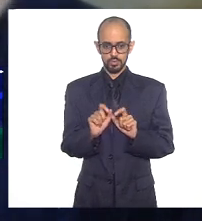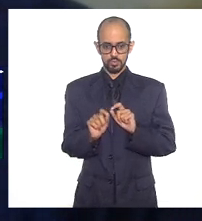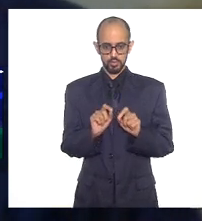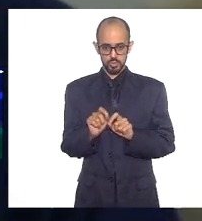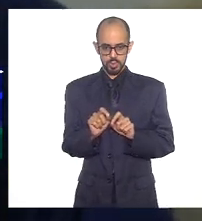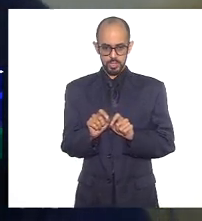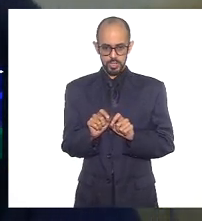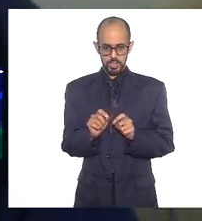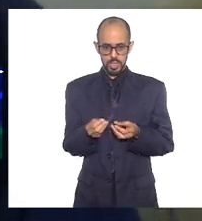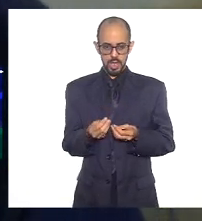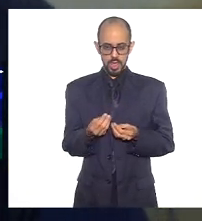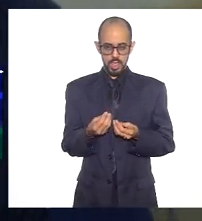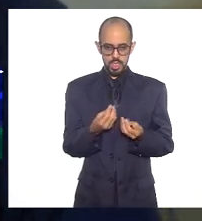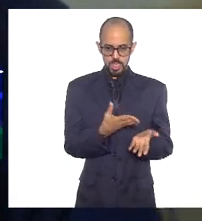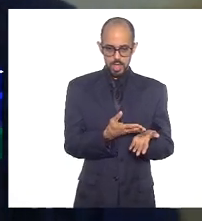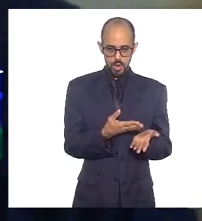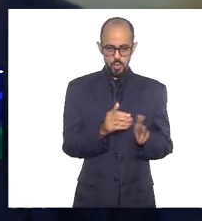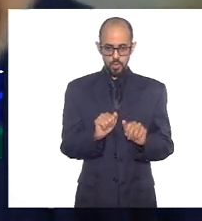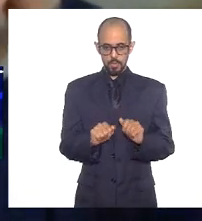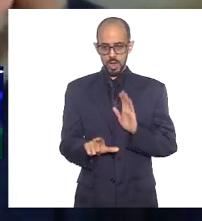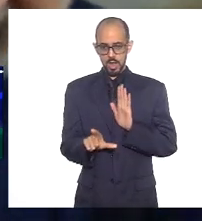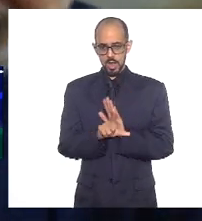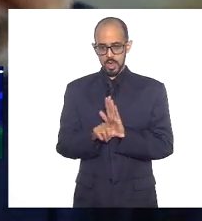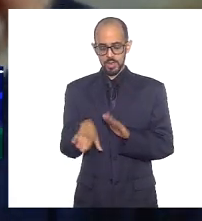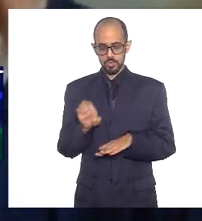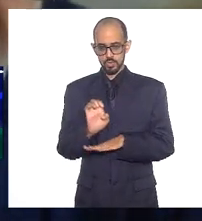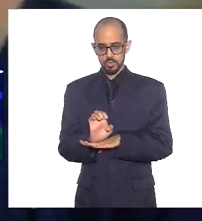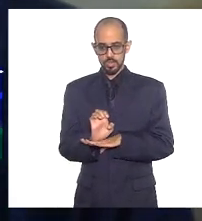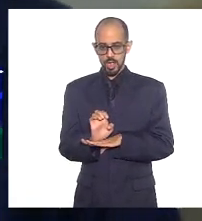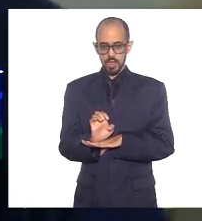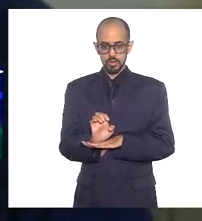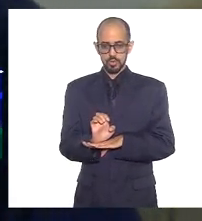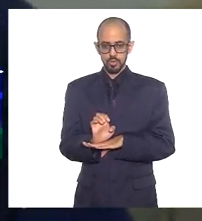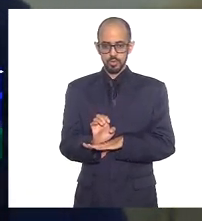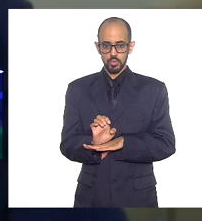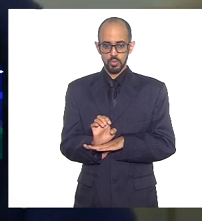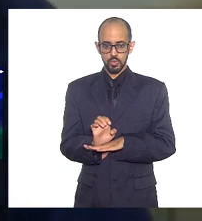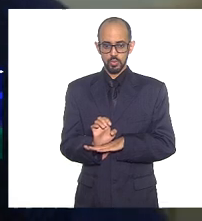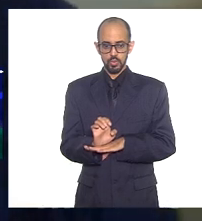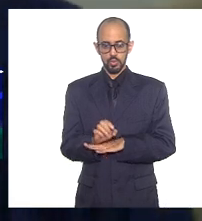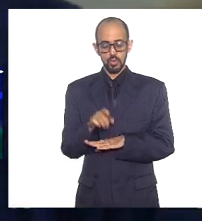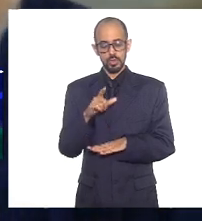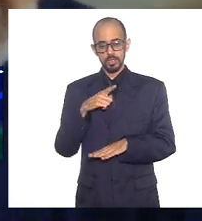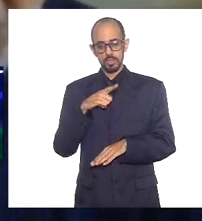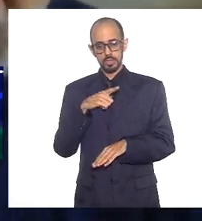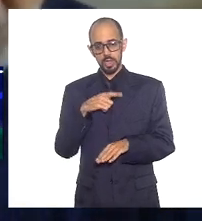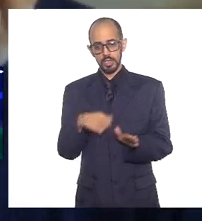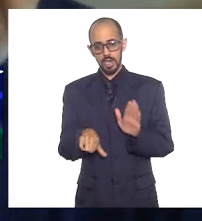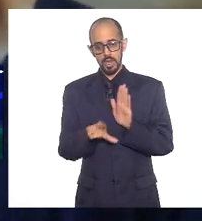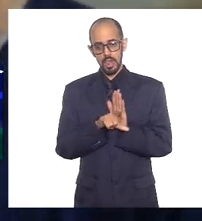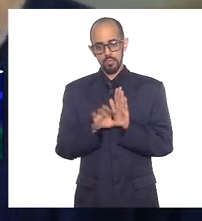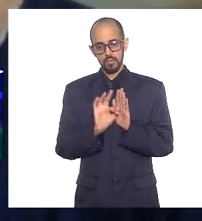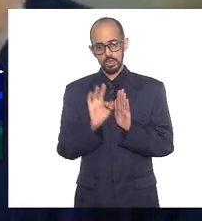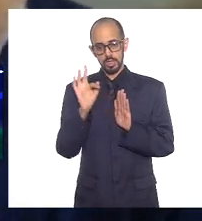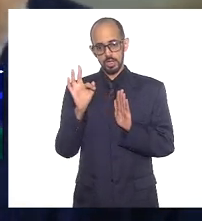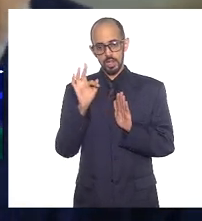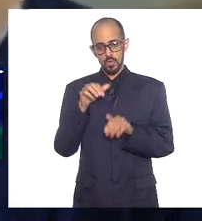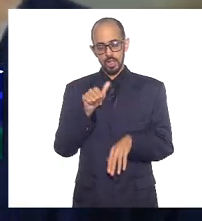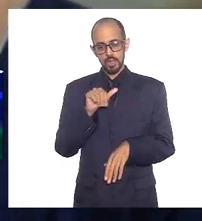trouxe para a legislação estadual aquilo que já está dito na lei federal 14